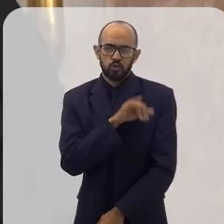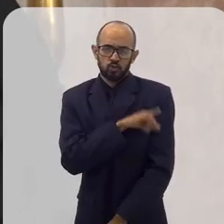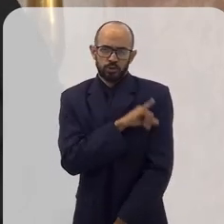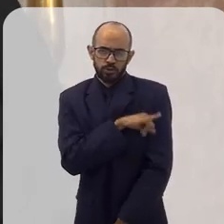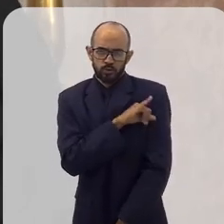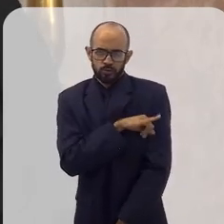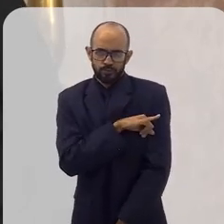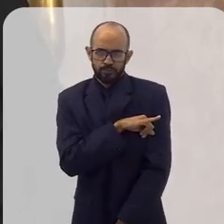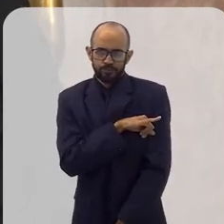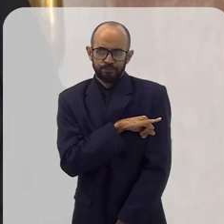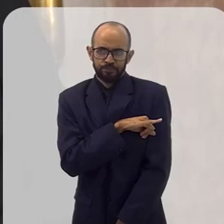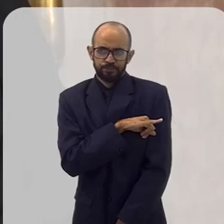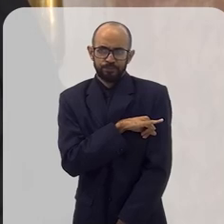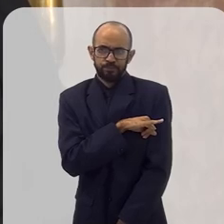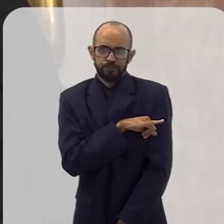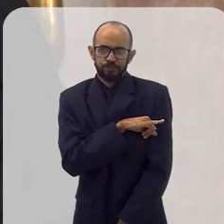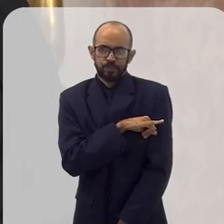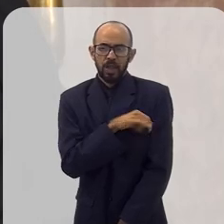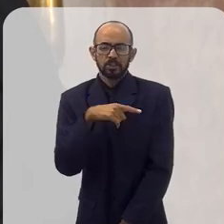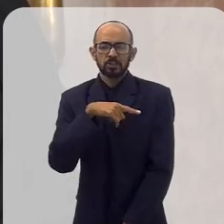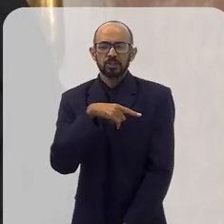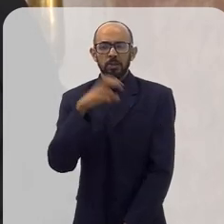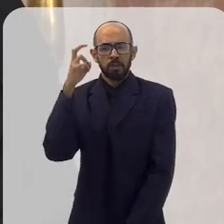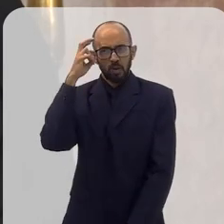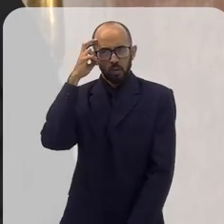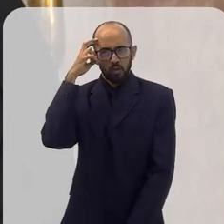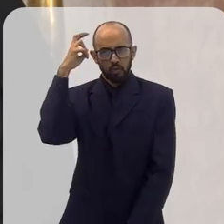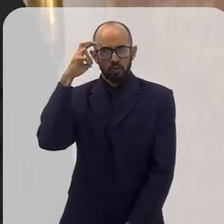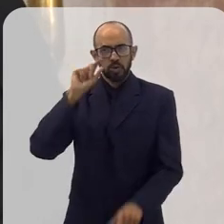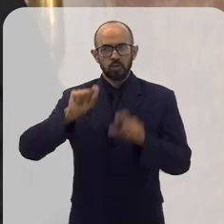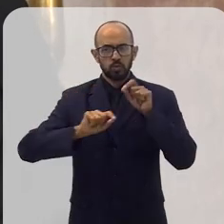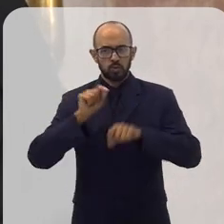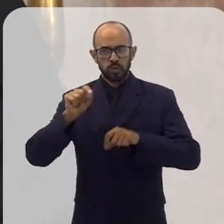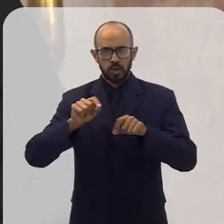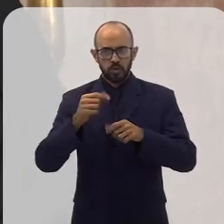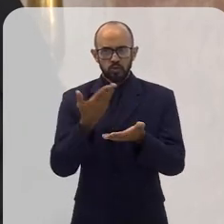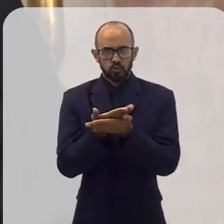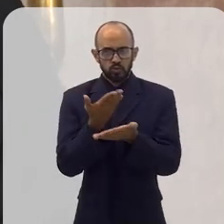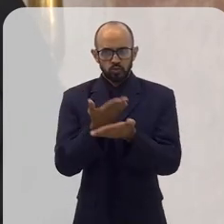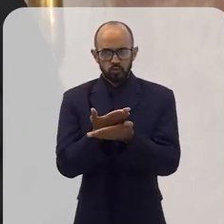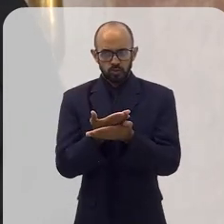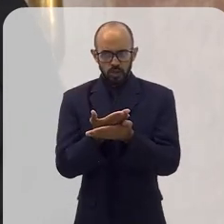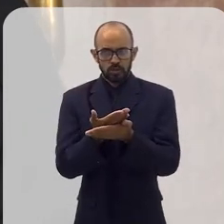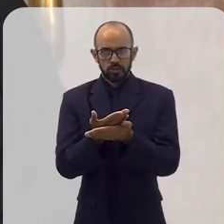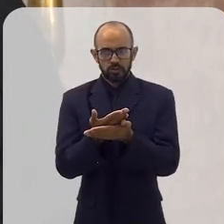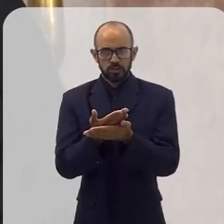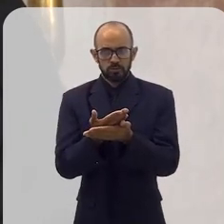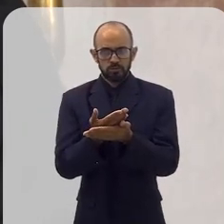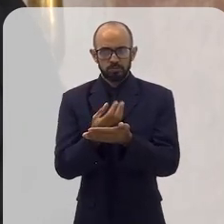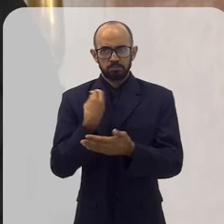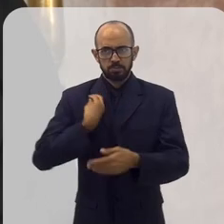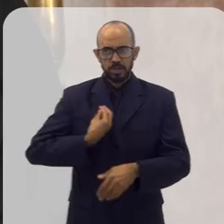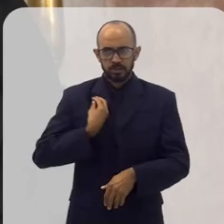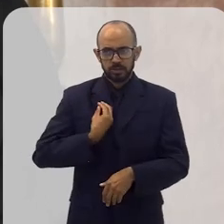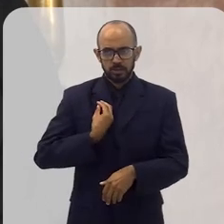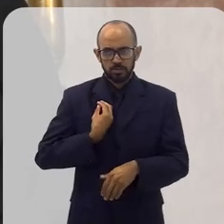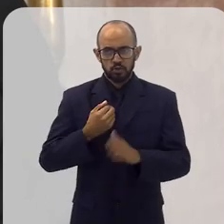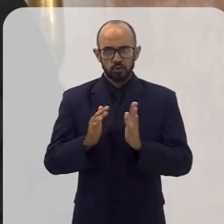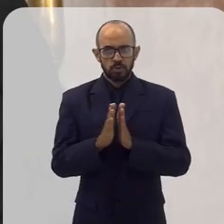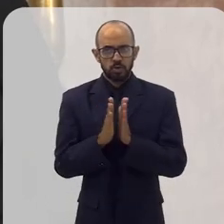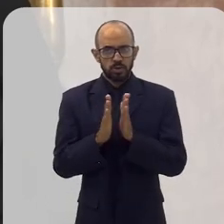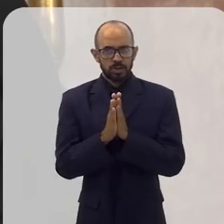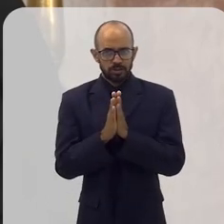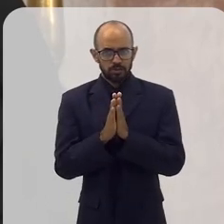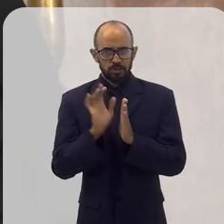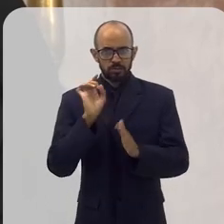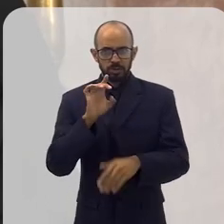no Rio de Janeiro tinha uma tradição que os seminaristas participam numa